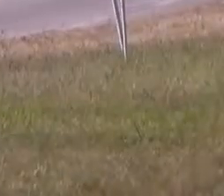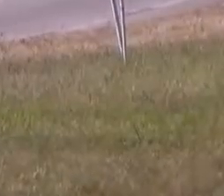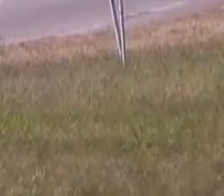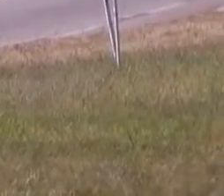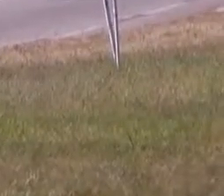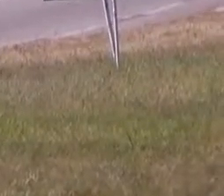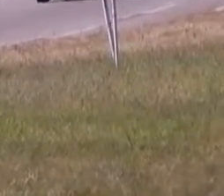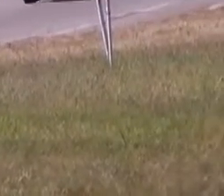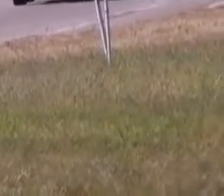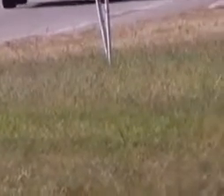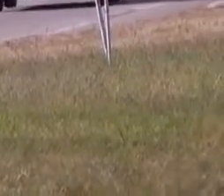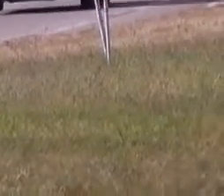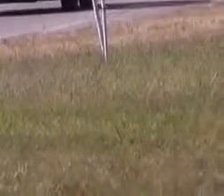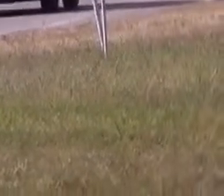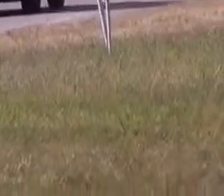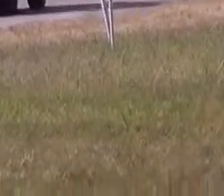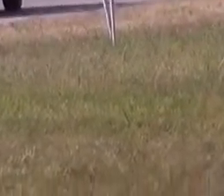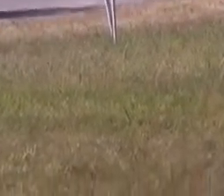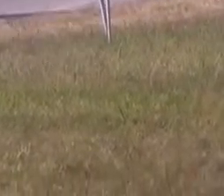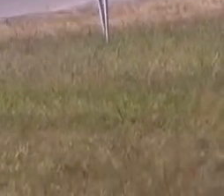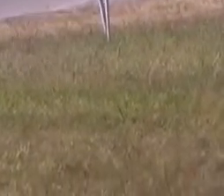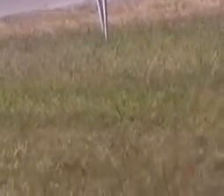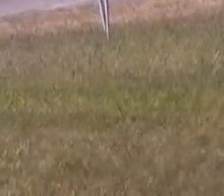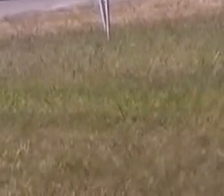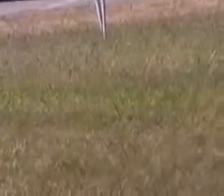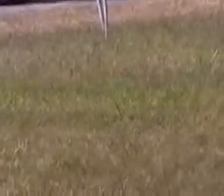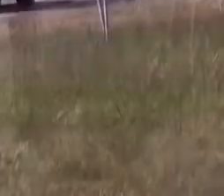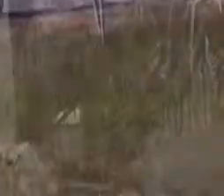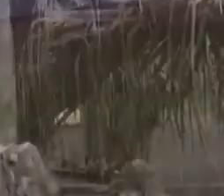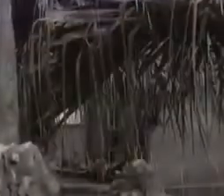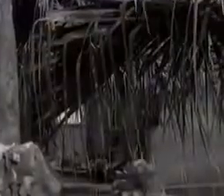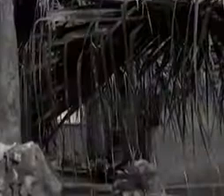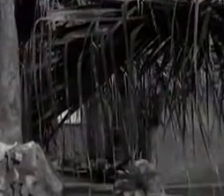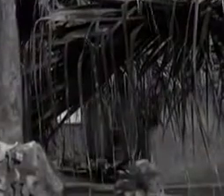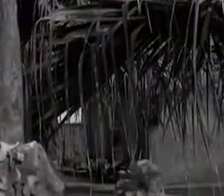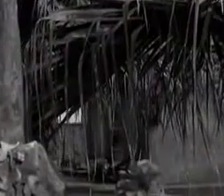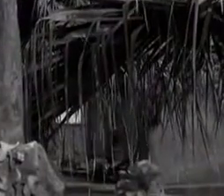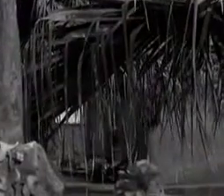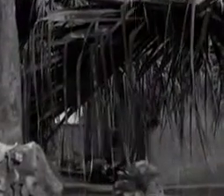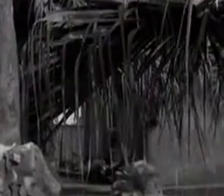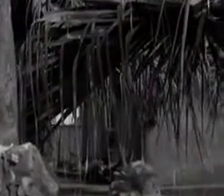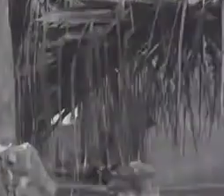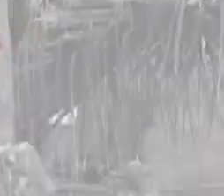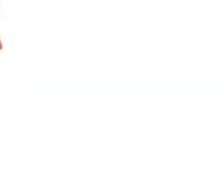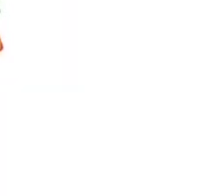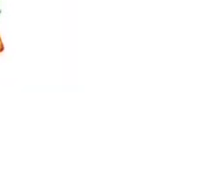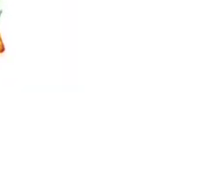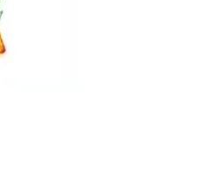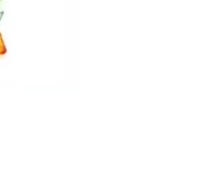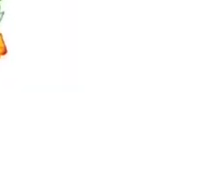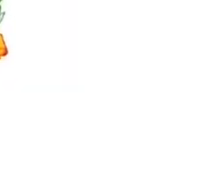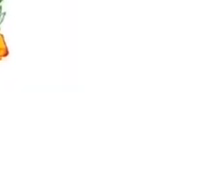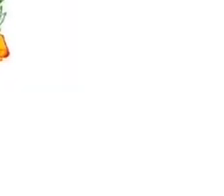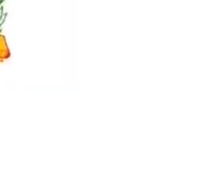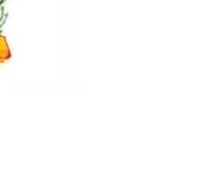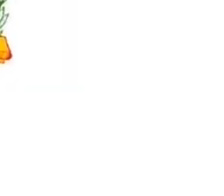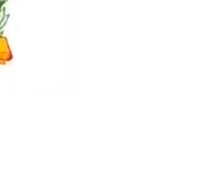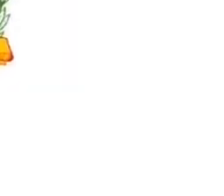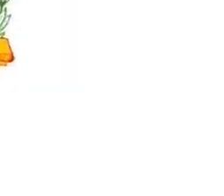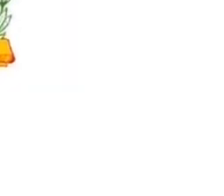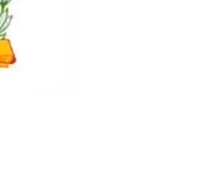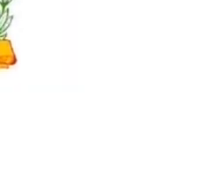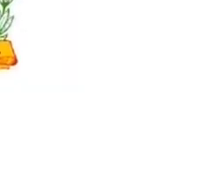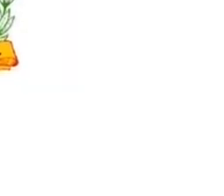Vá com calma. As pessoas esperam. A vida não. Uma campanha da Câmara